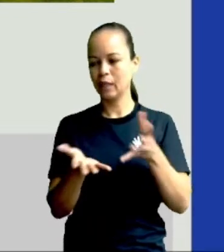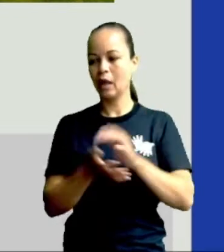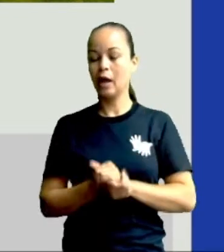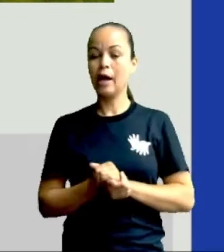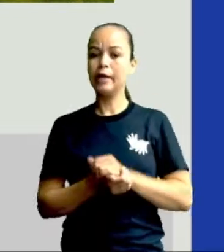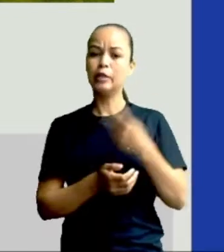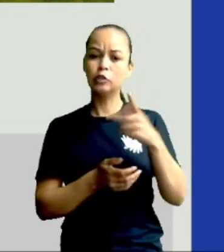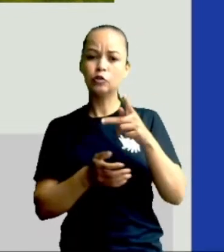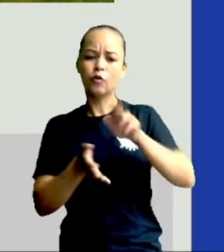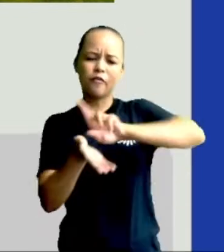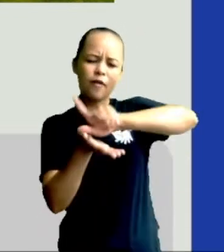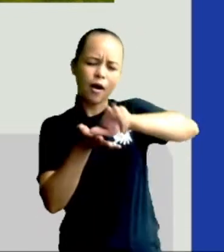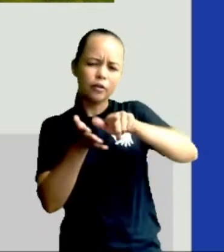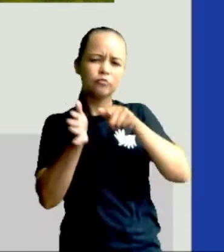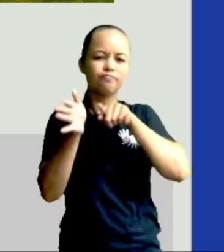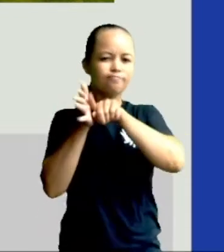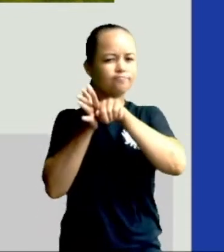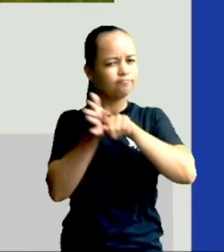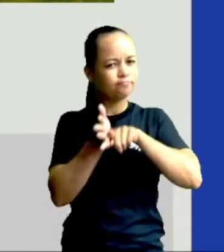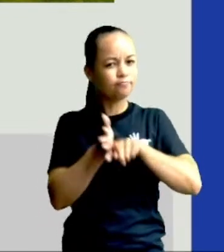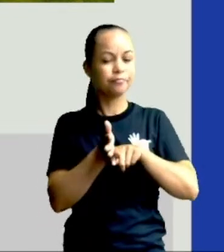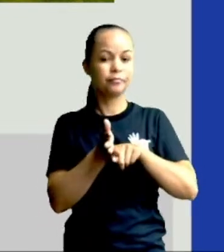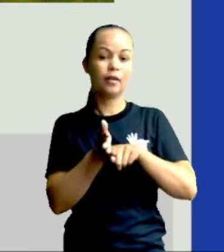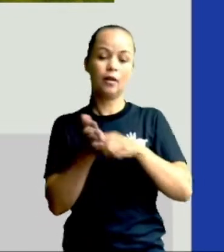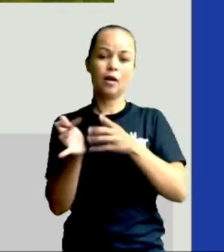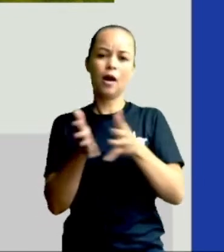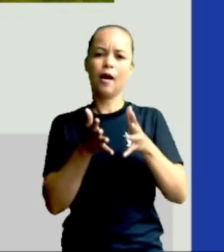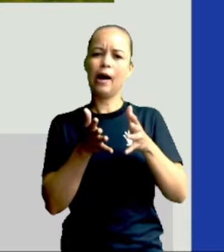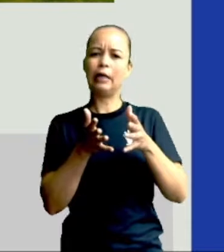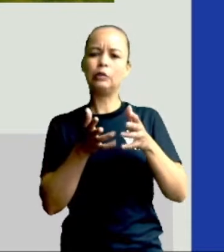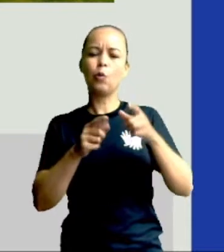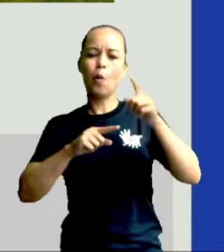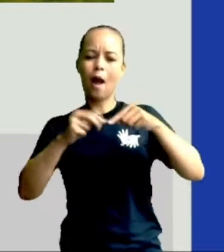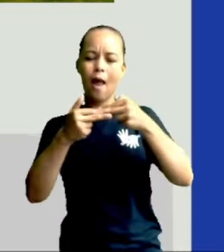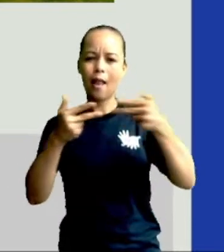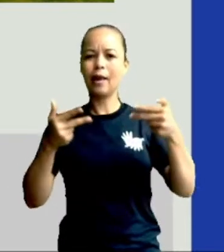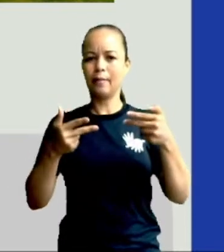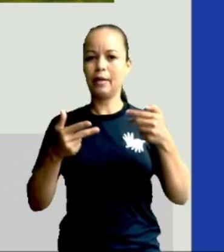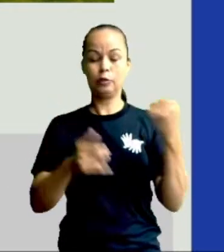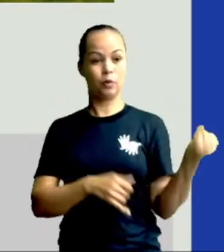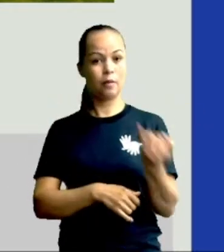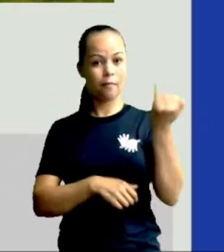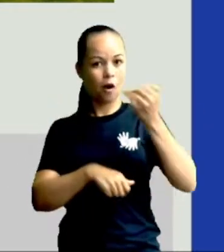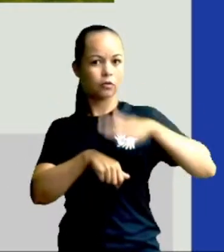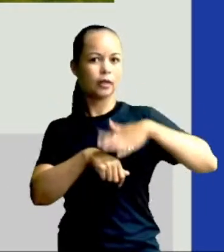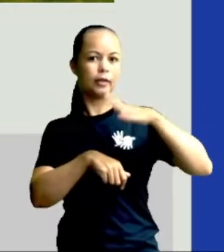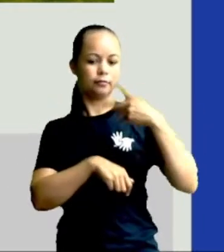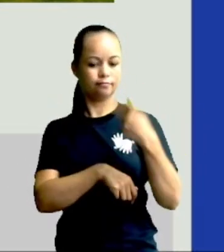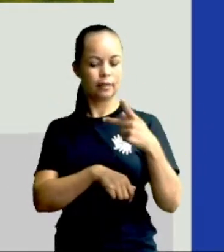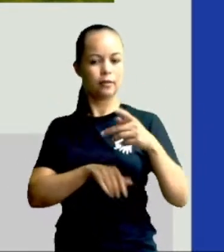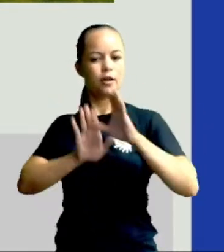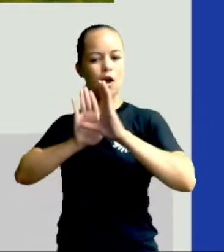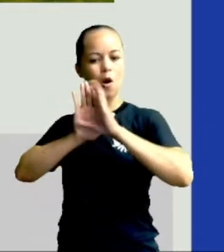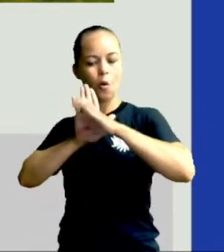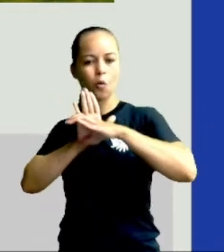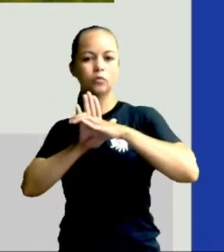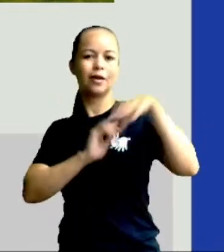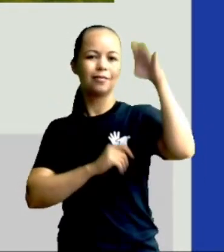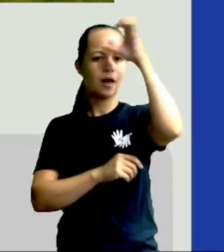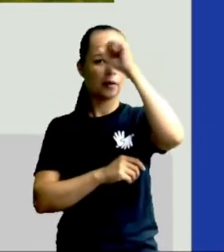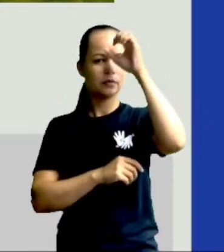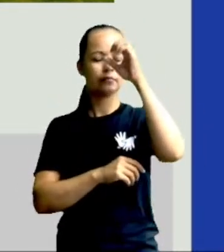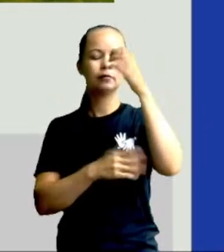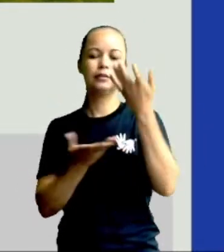formas de análise. Um dos elementos mais importantes nesse item é o conceito de aprendizagem,